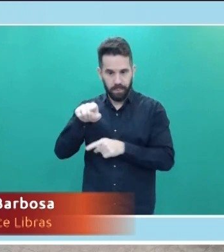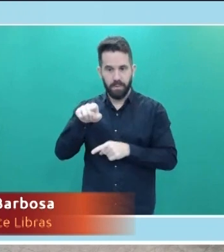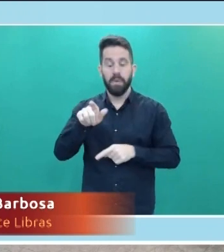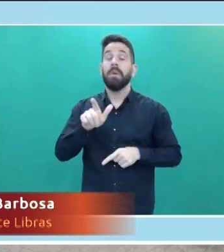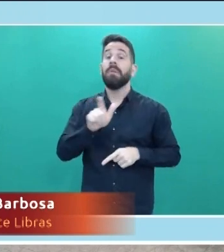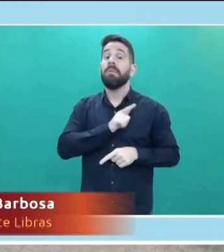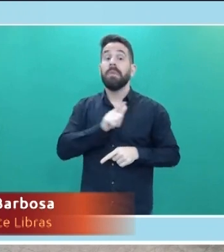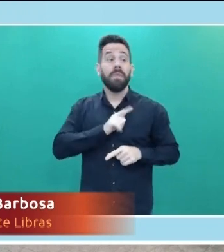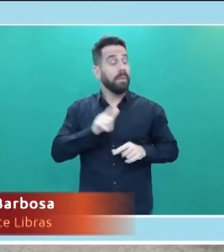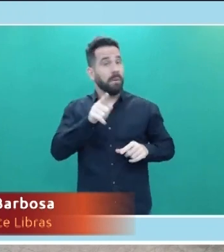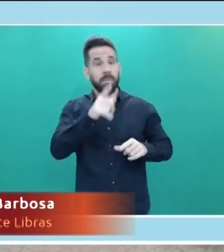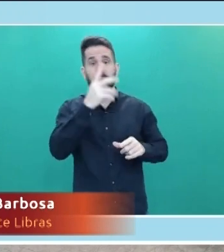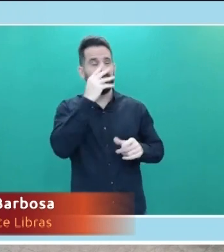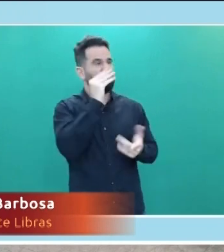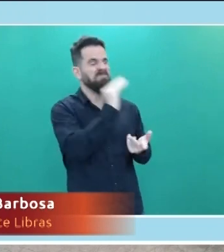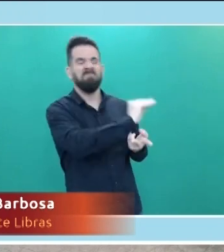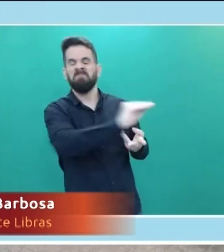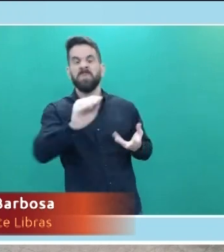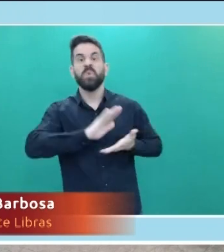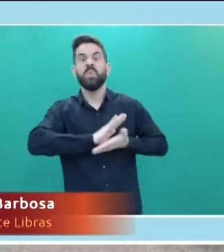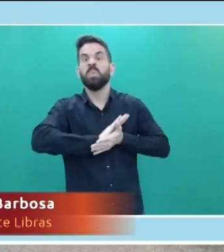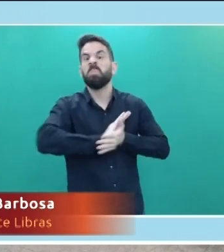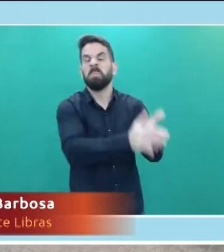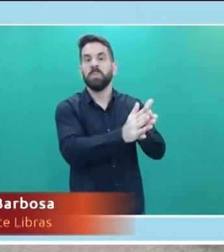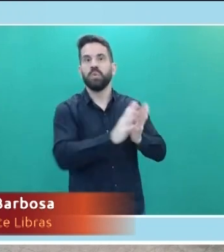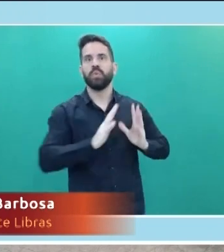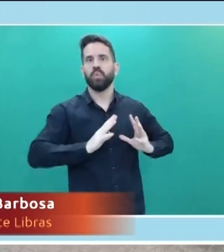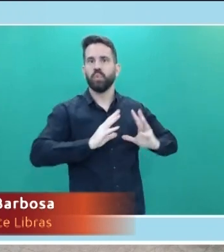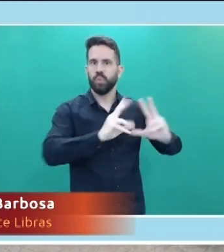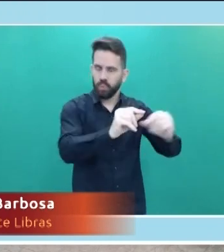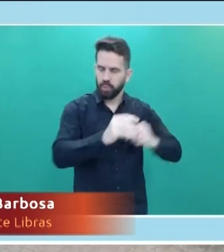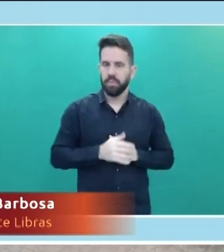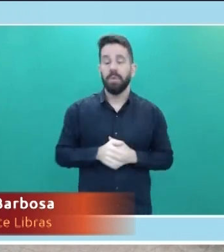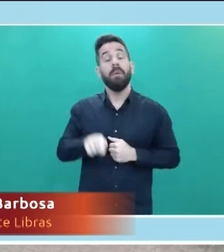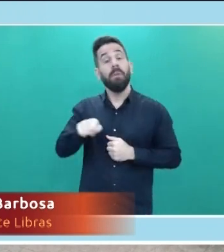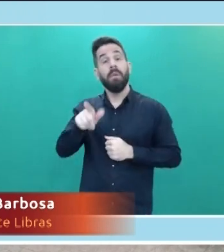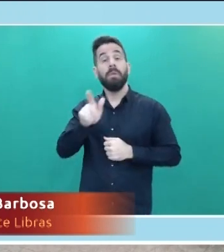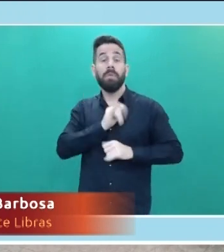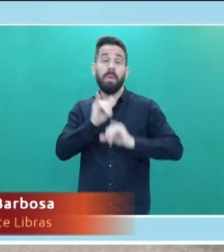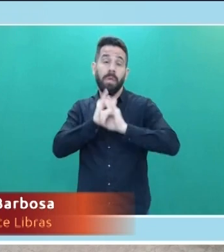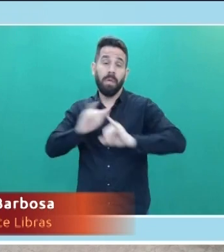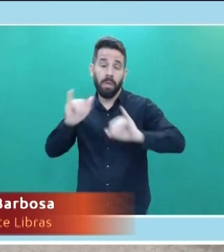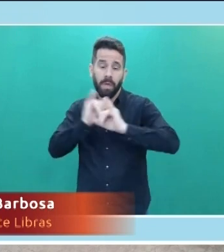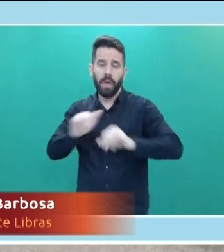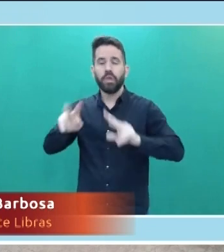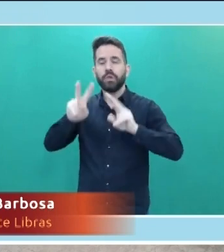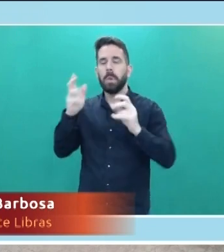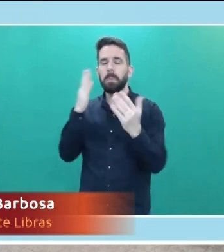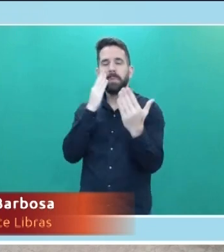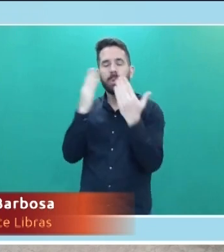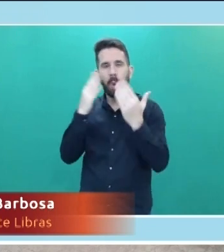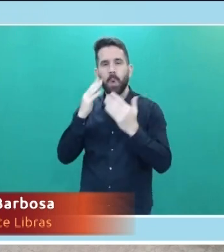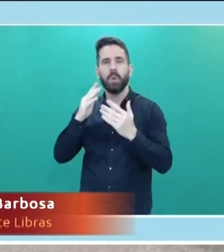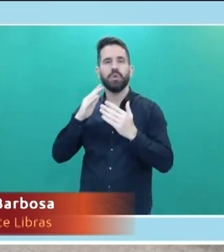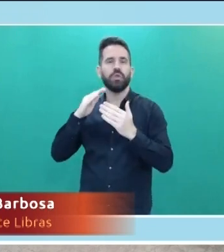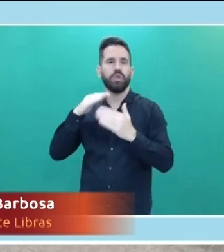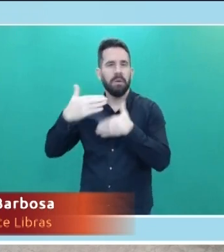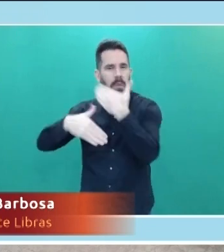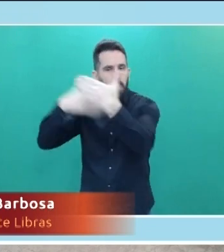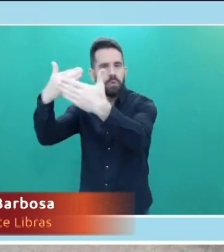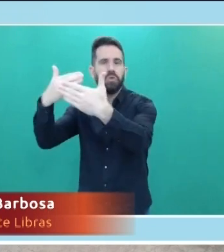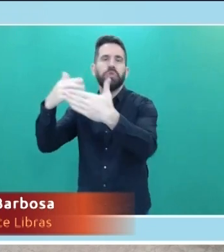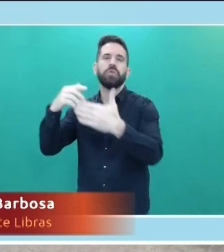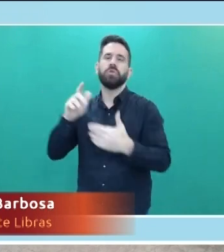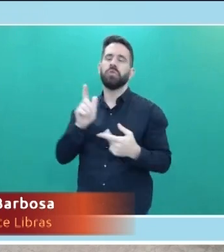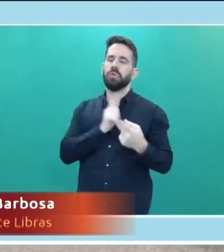toda a humanidade por si. Tem muito conteúdo de psicologia evolutiva, teses pseudocientíficas,